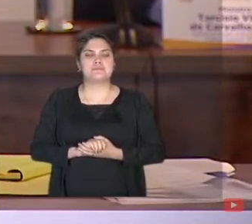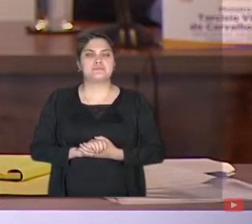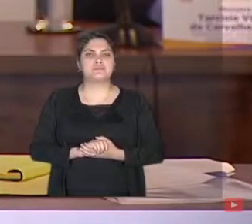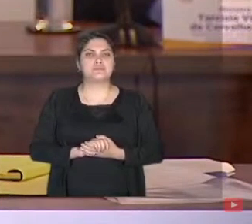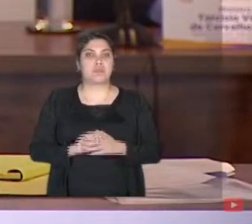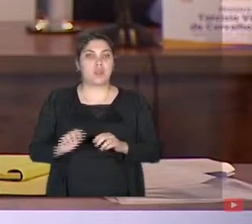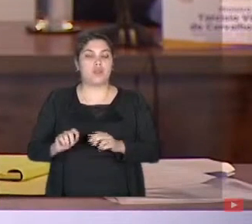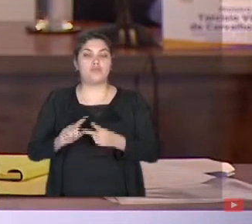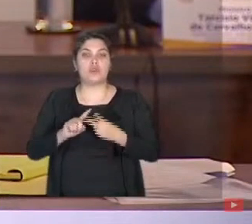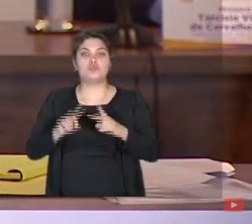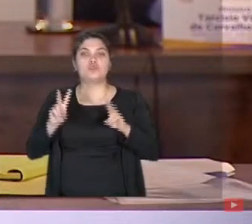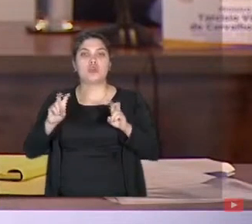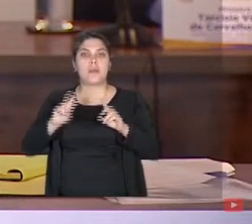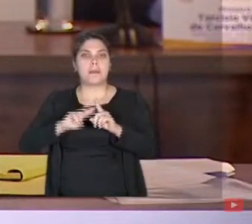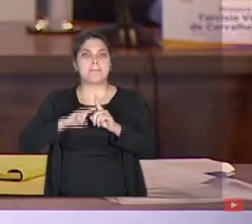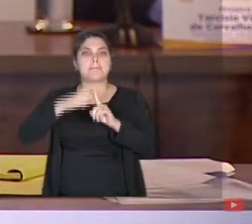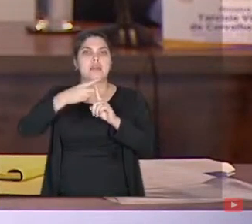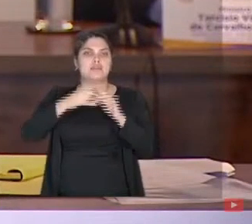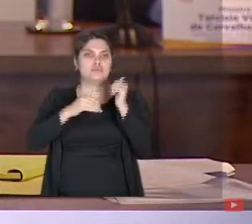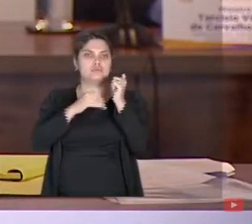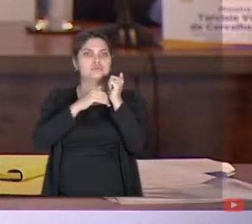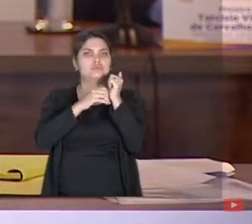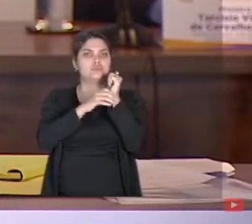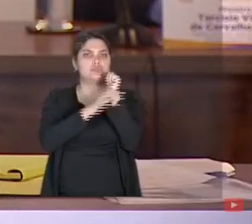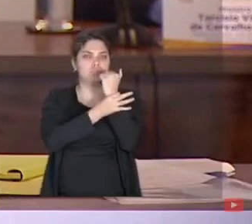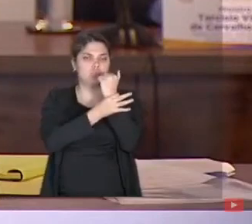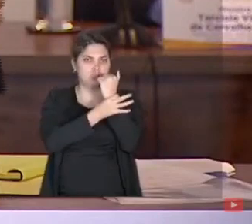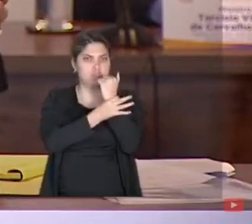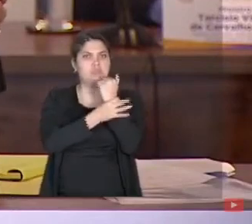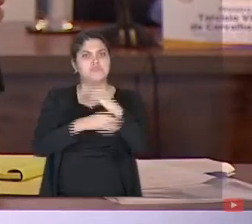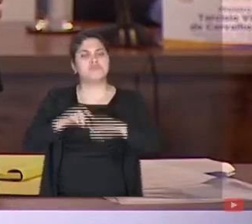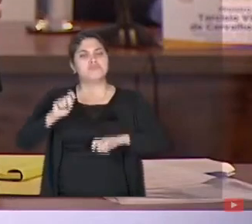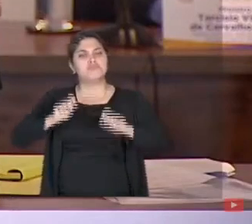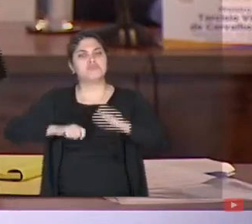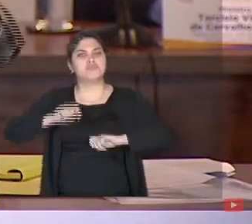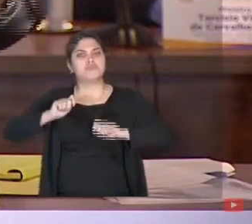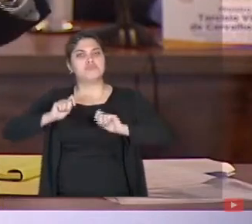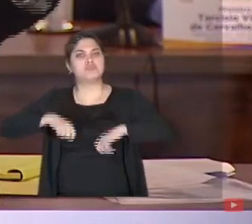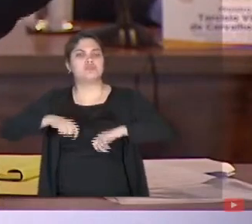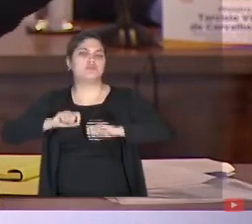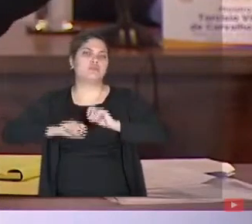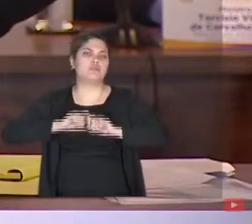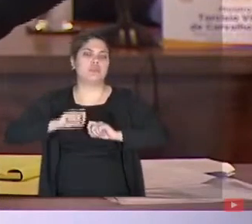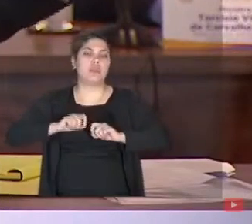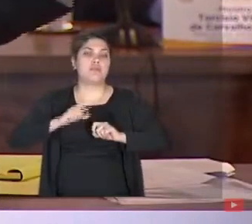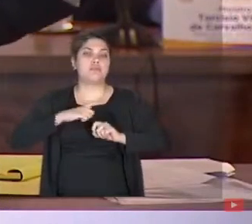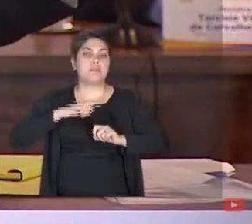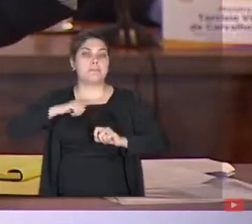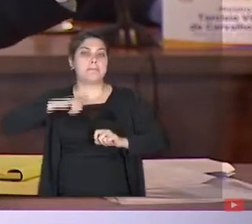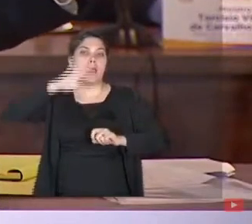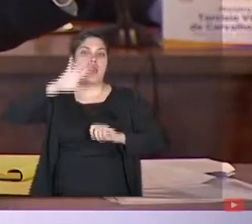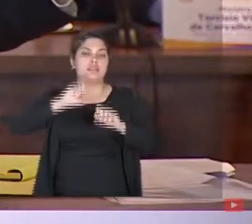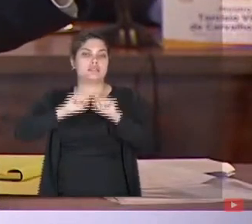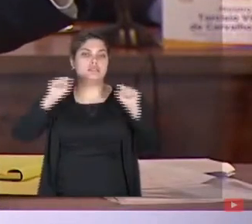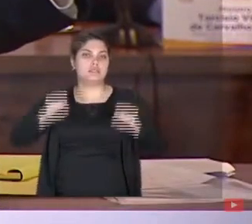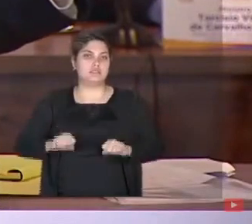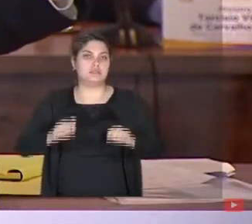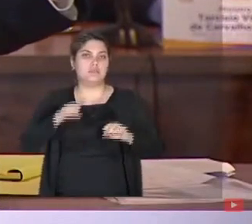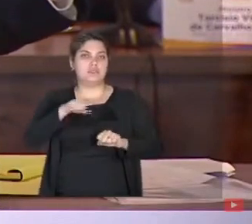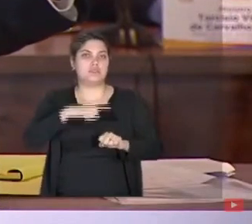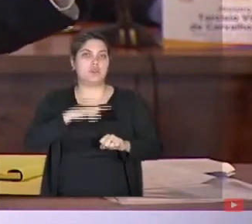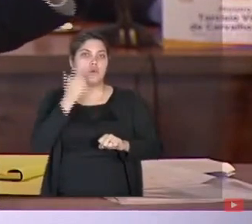Quanto ao aumento de segurança, possivelmente porque quanto mais sistemas você